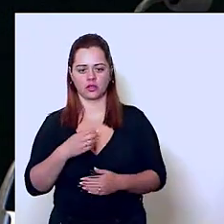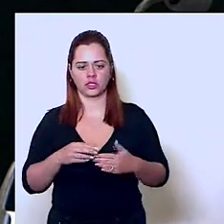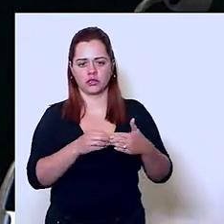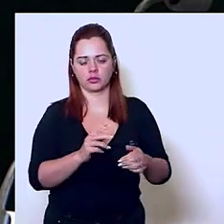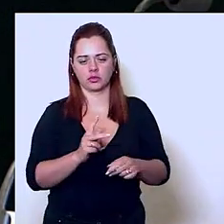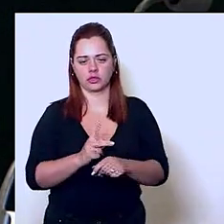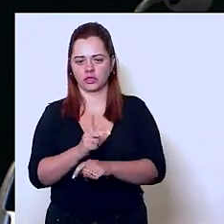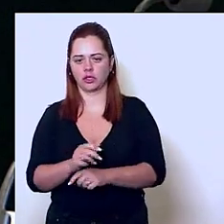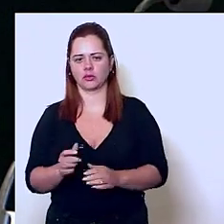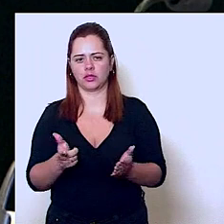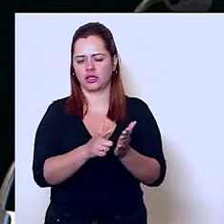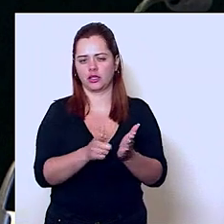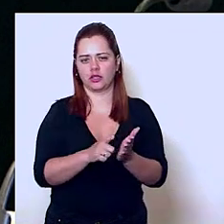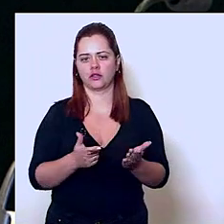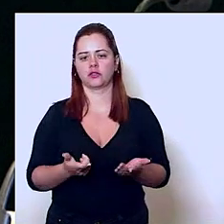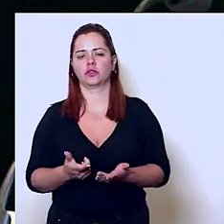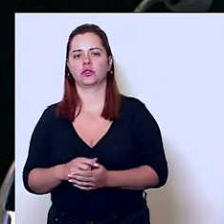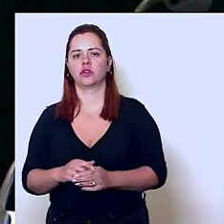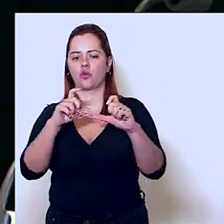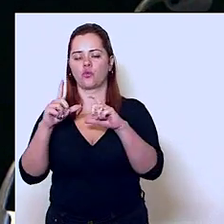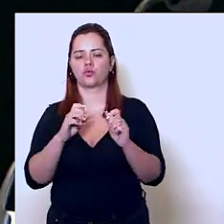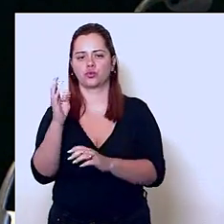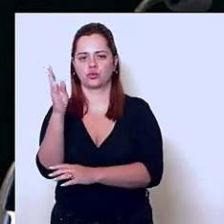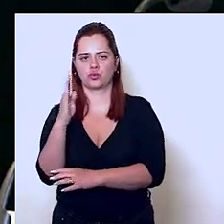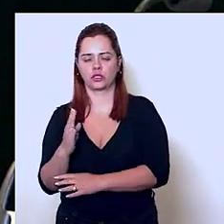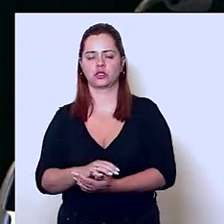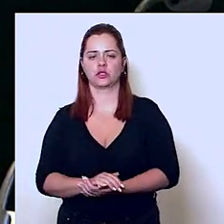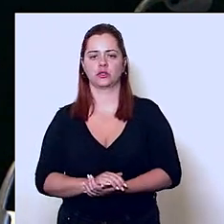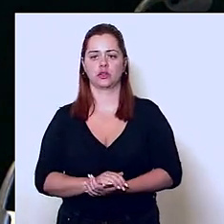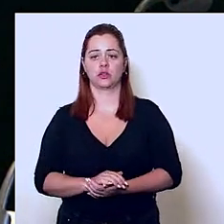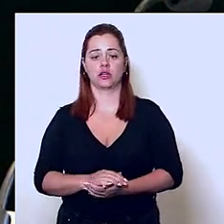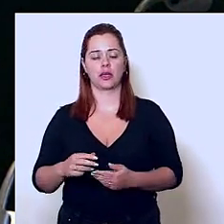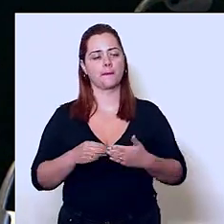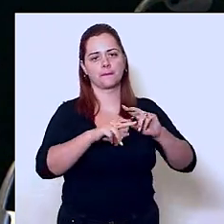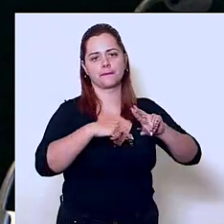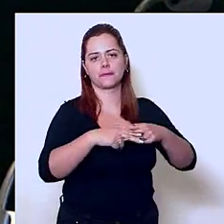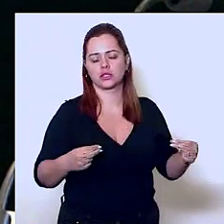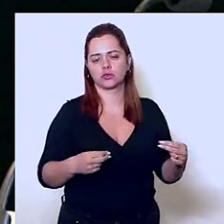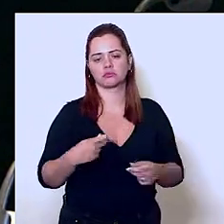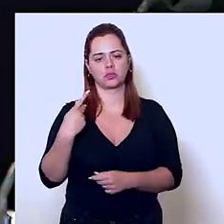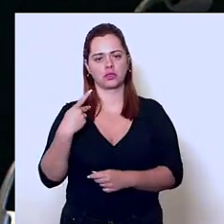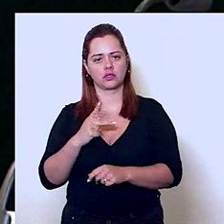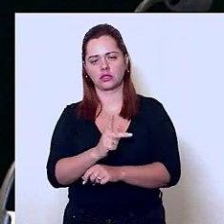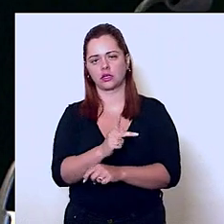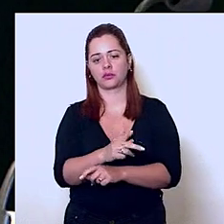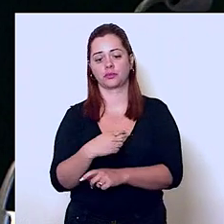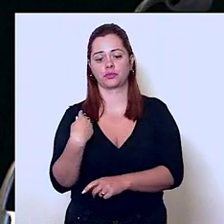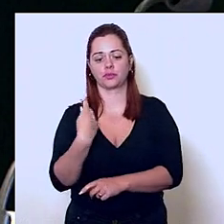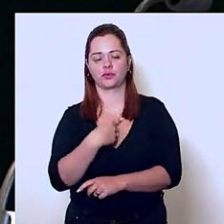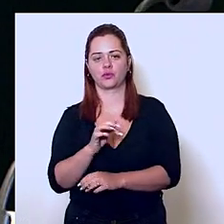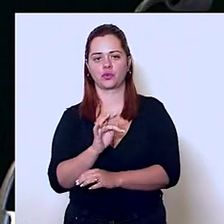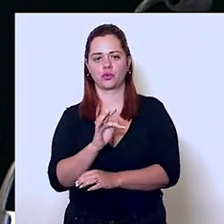do Brasil. E ele nos presenteou, a todos nós, inclusive a mim, que era segundo secretário, fomos o embaixador Paulo Tarso, o